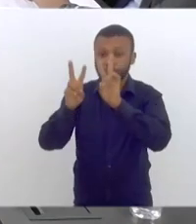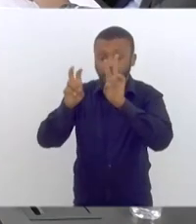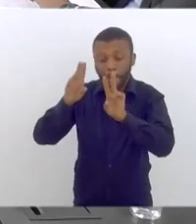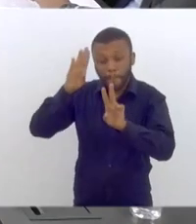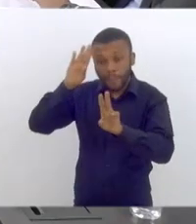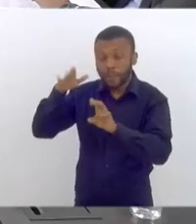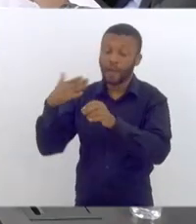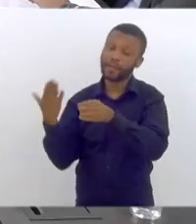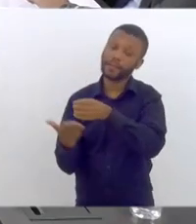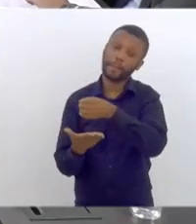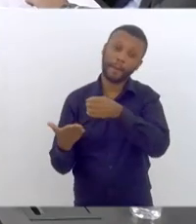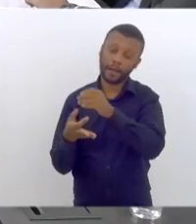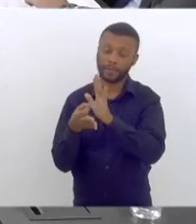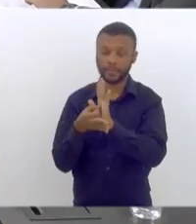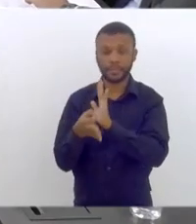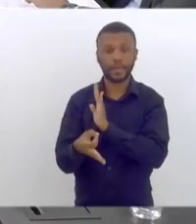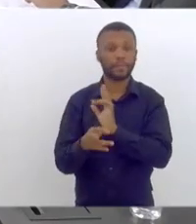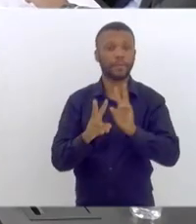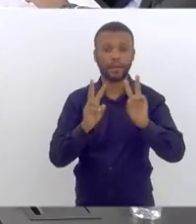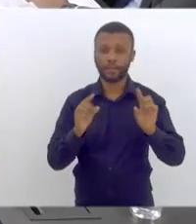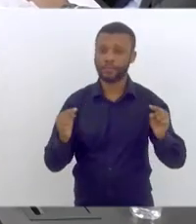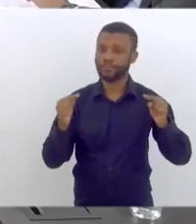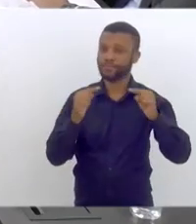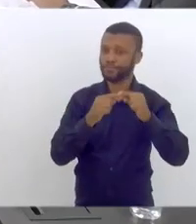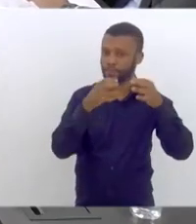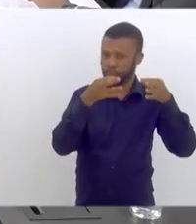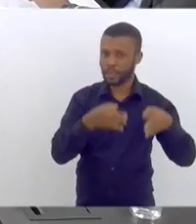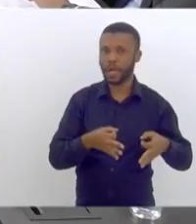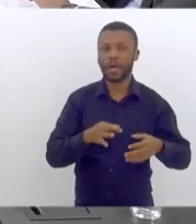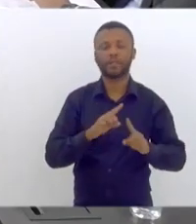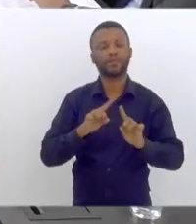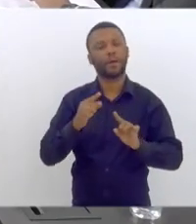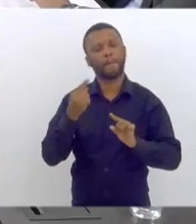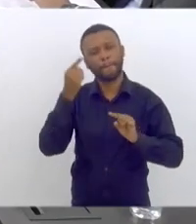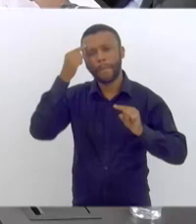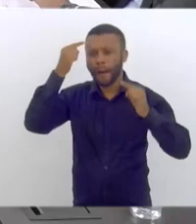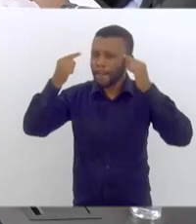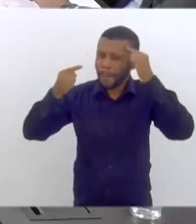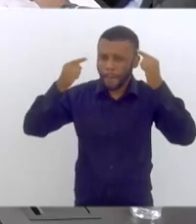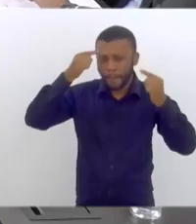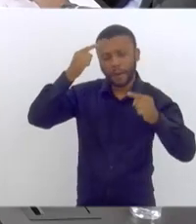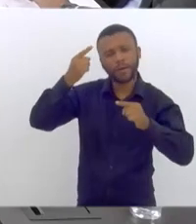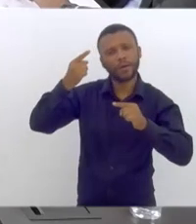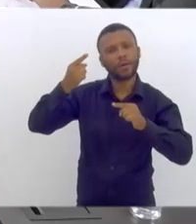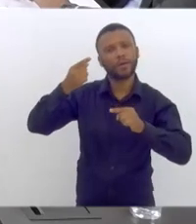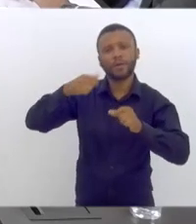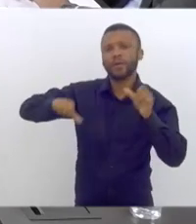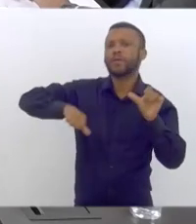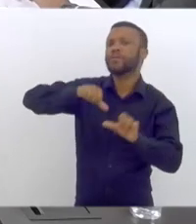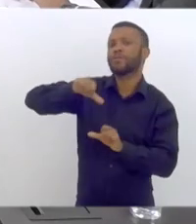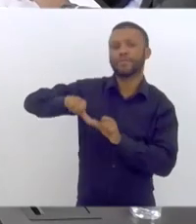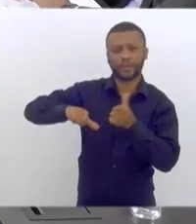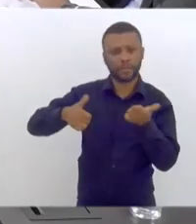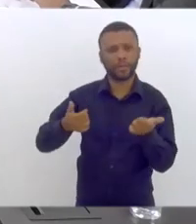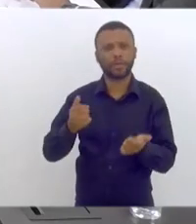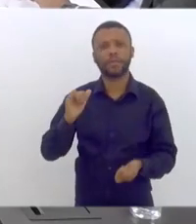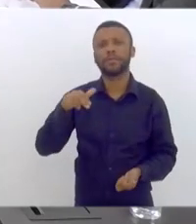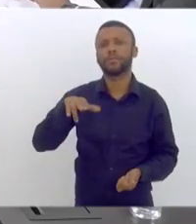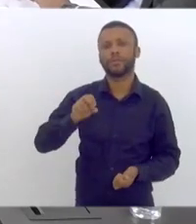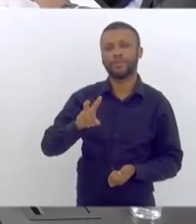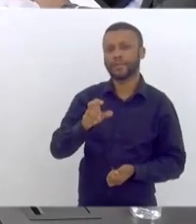da emenda isto é uma inovação isto é uma inovação que pode